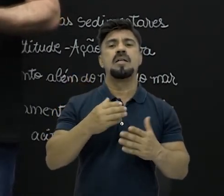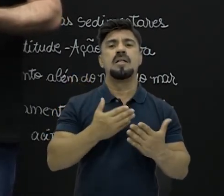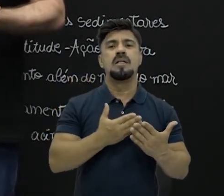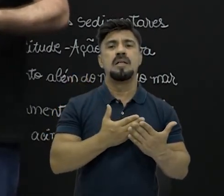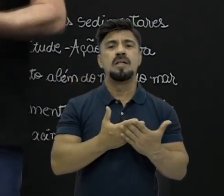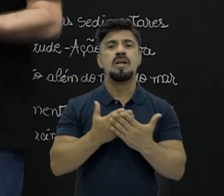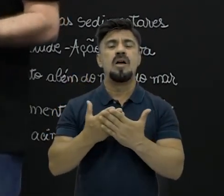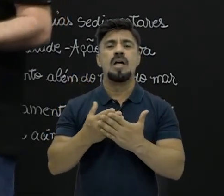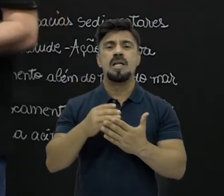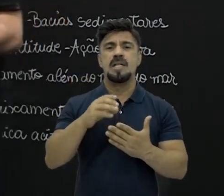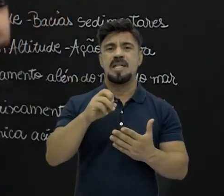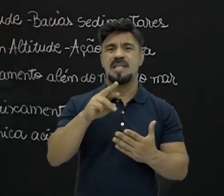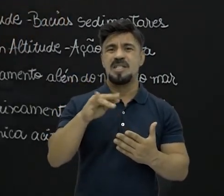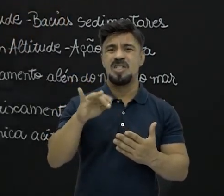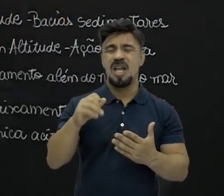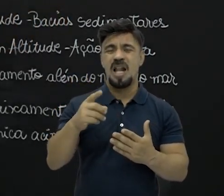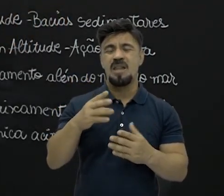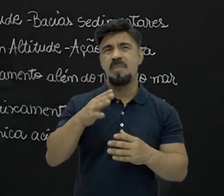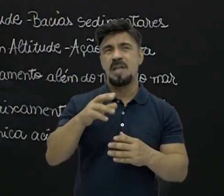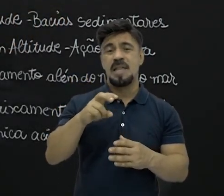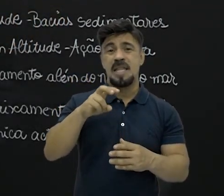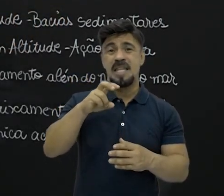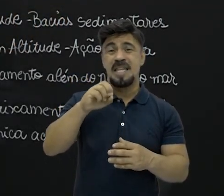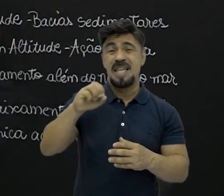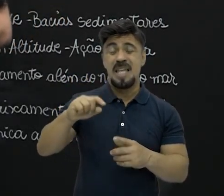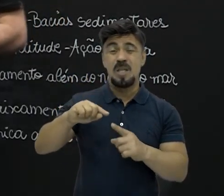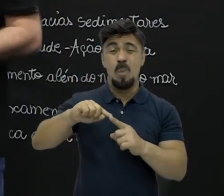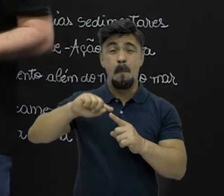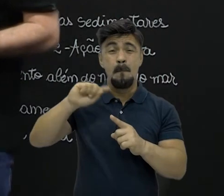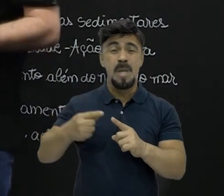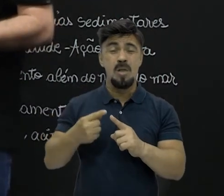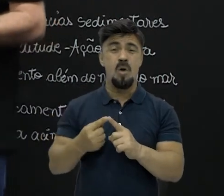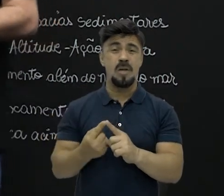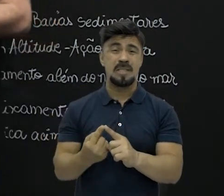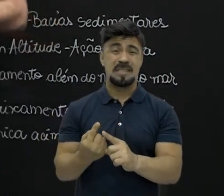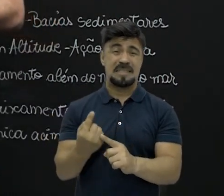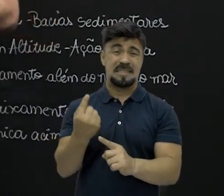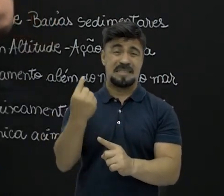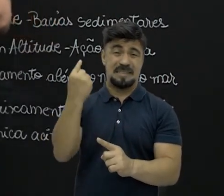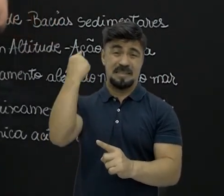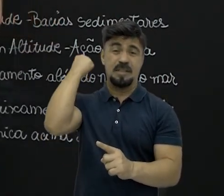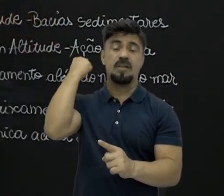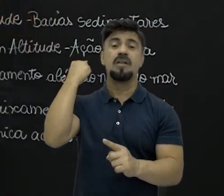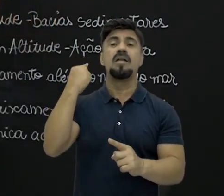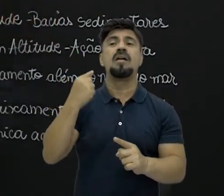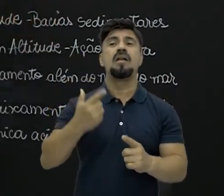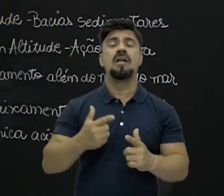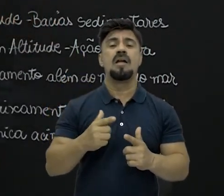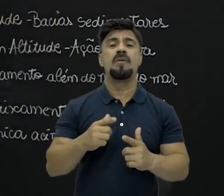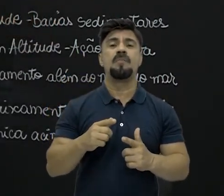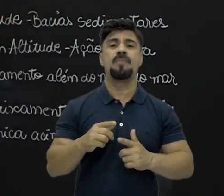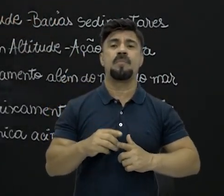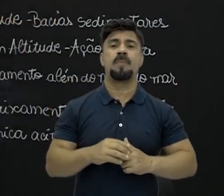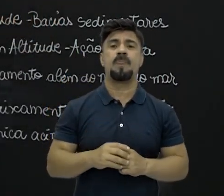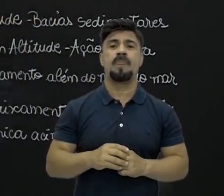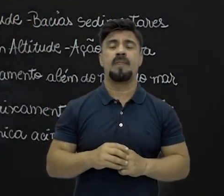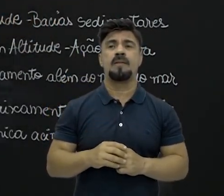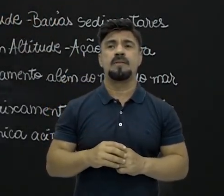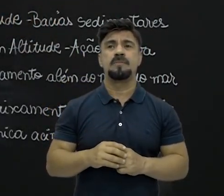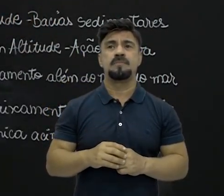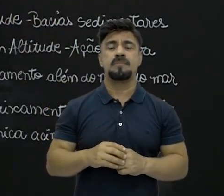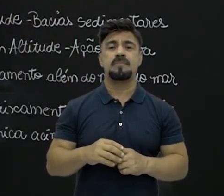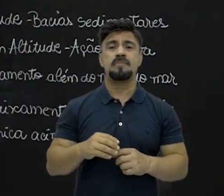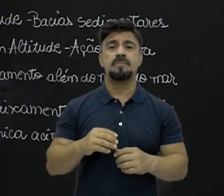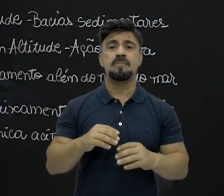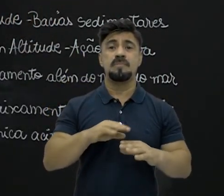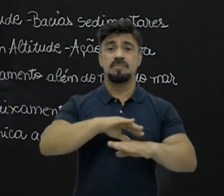aí uma formação de 500 milhões de anos atrás. Então a gente vai chamar isso de faixas de dobramentos antigos.